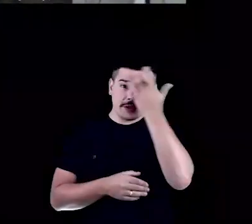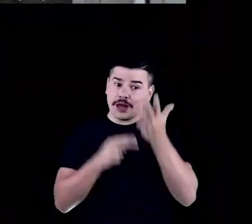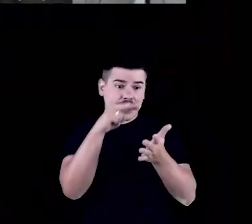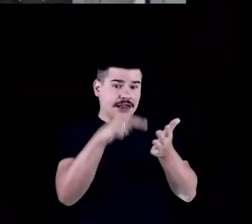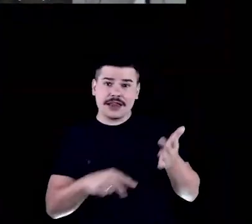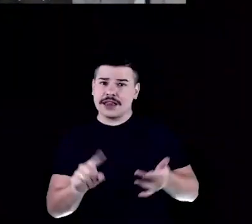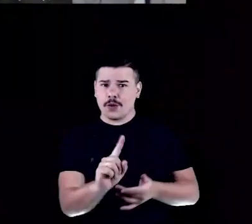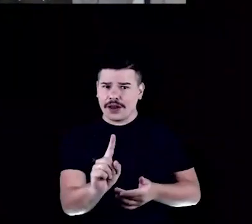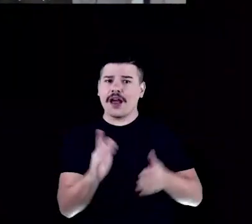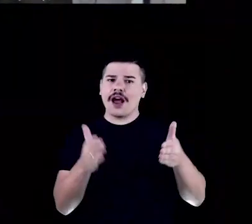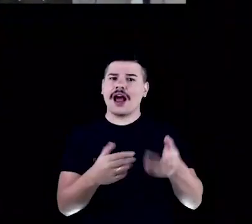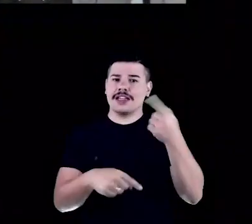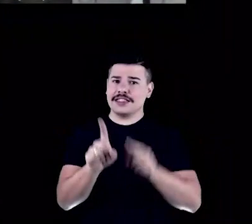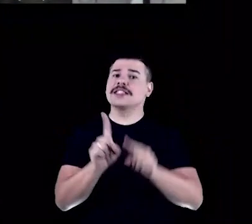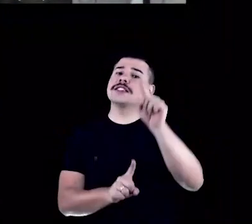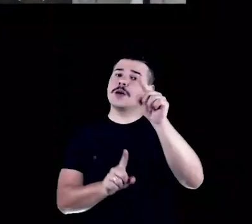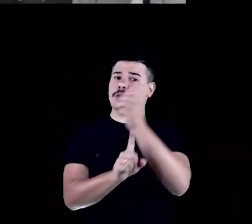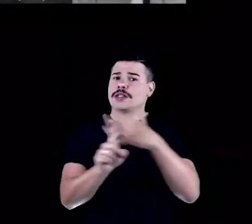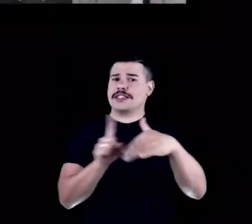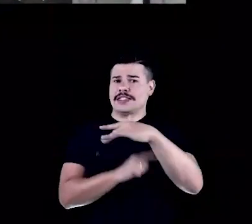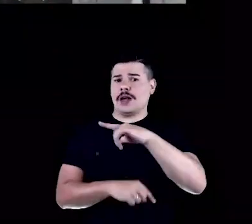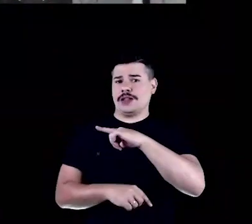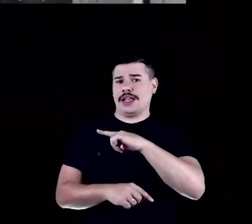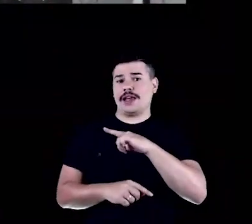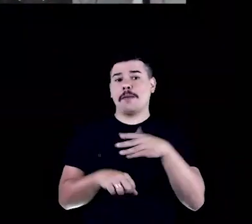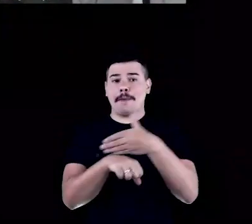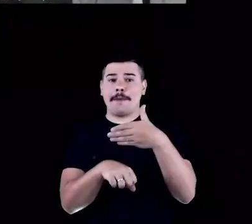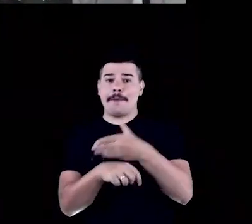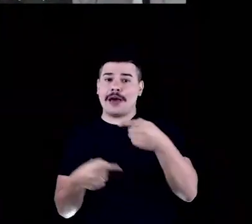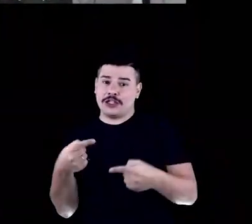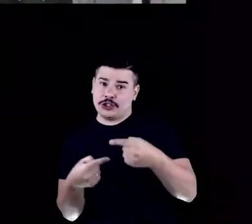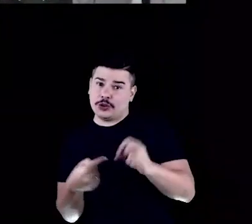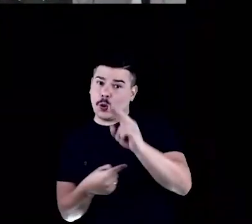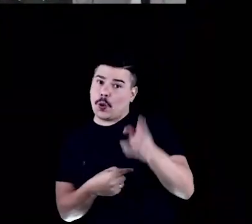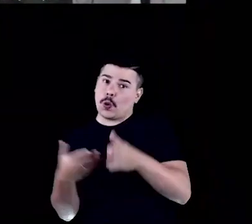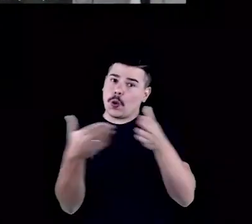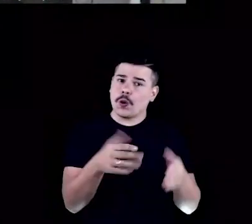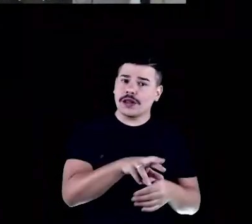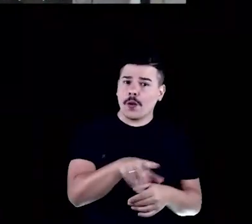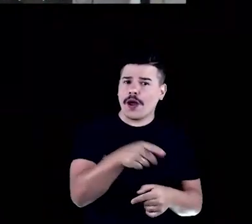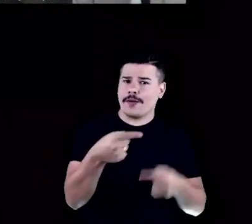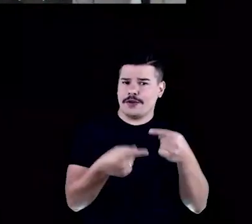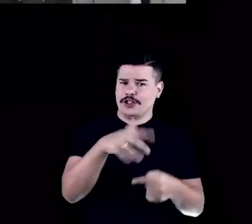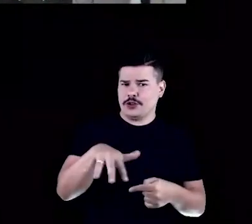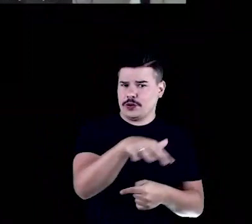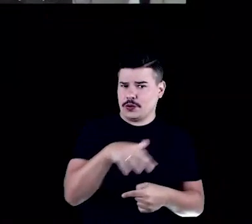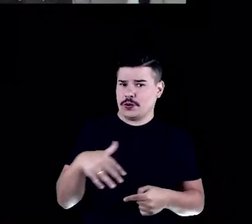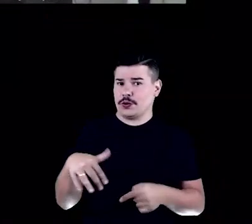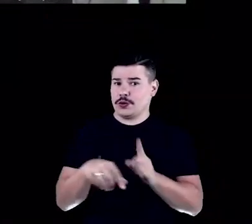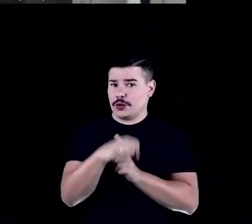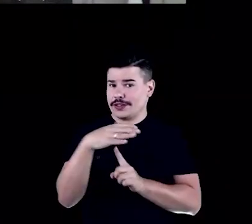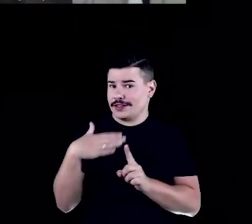ele, ele já tem uma função social ali, não a leitura política do partidário que eu estou colocando aqui, mas política de interação social,